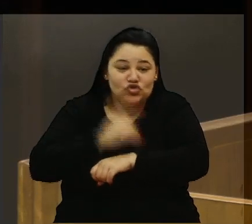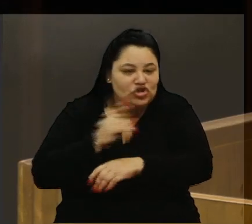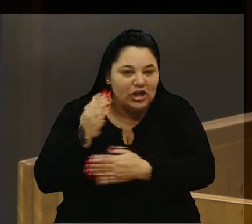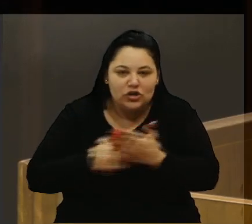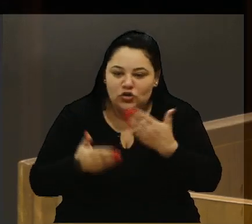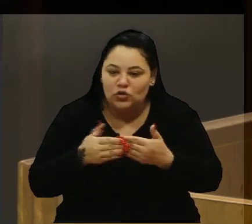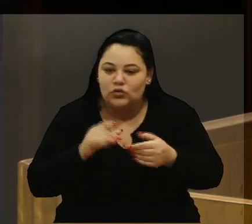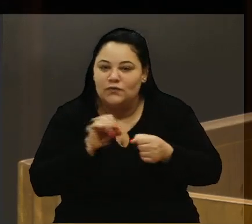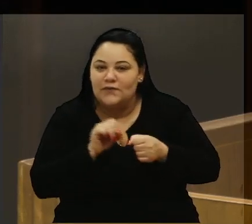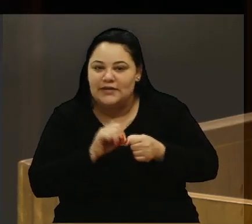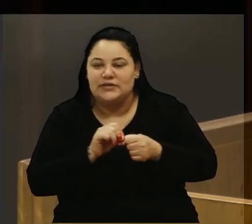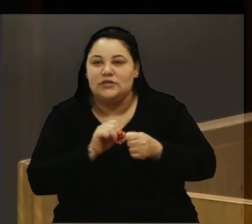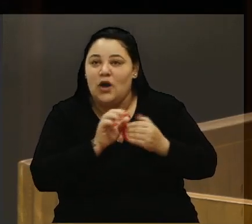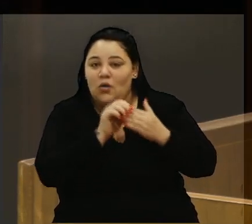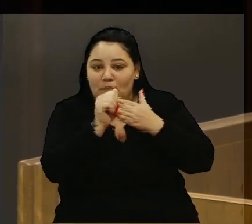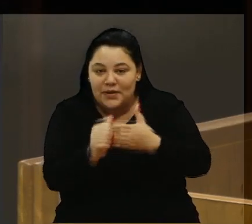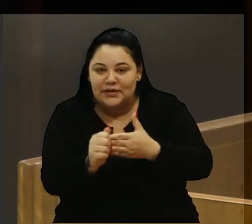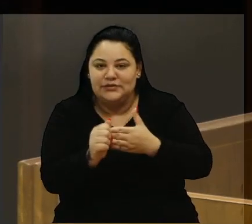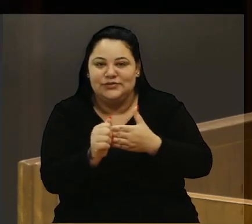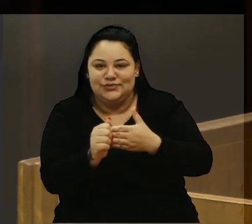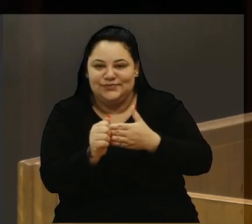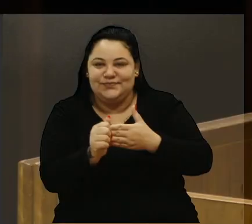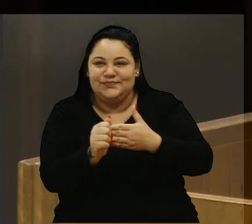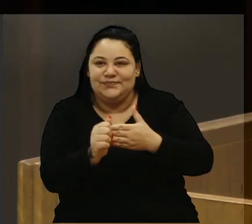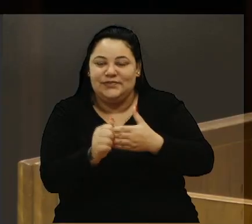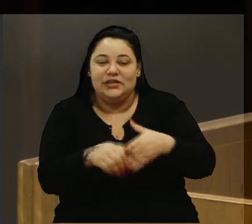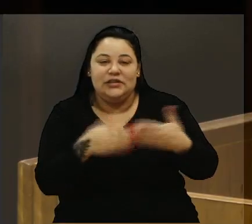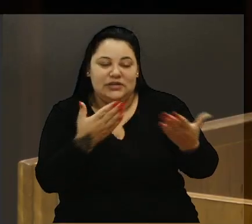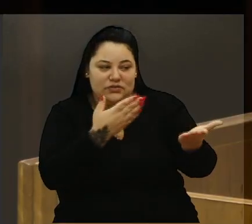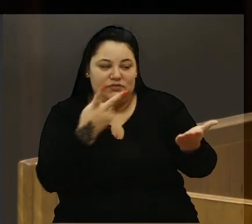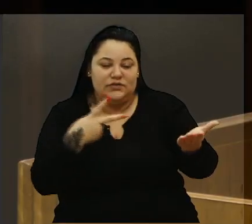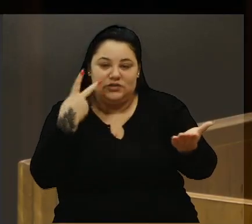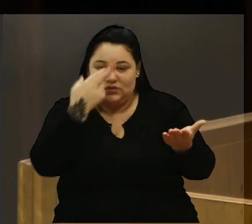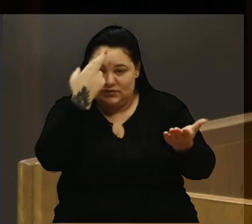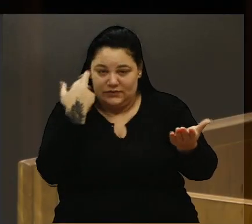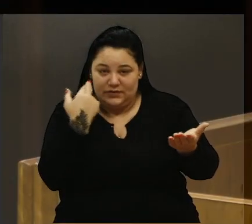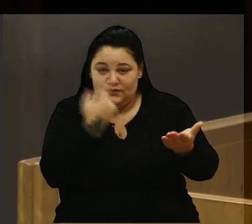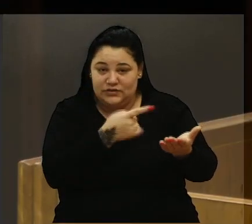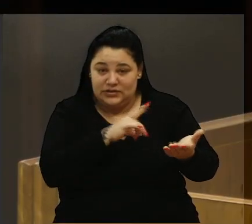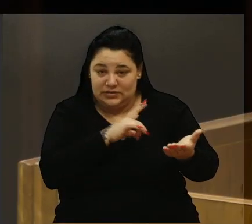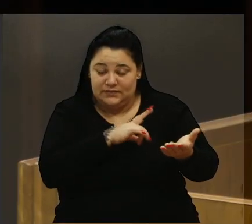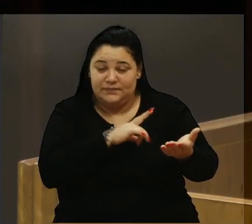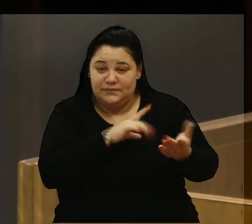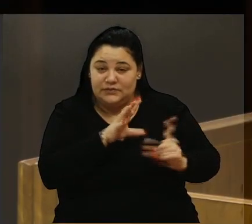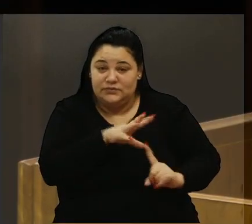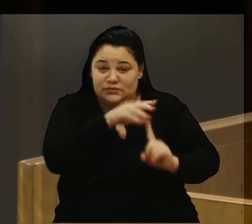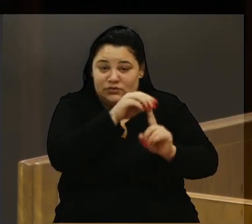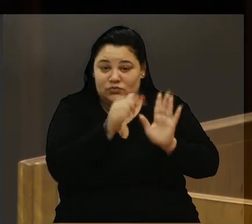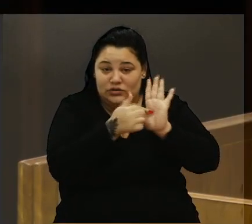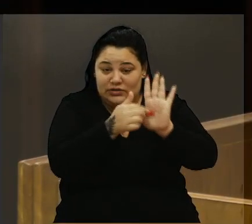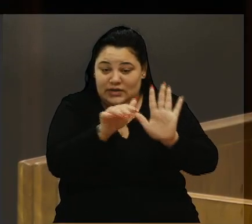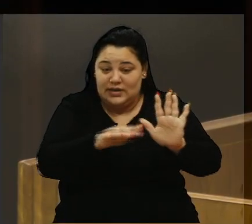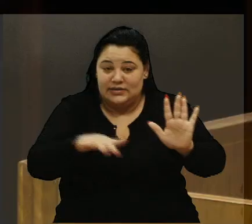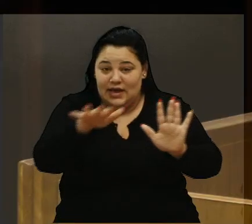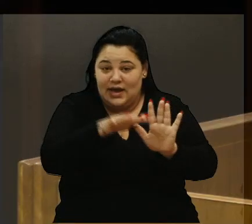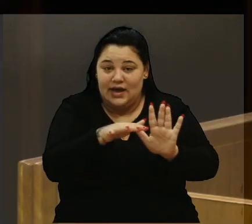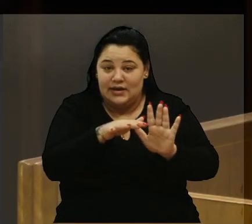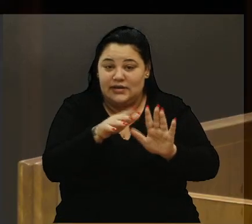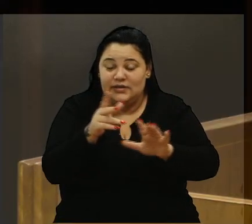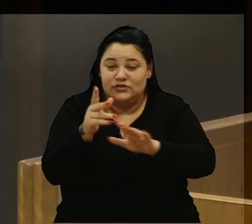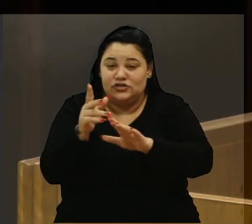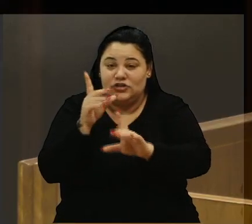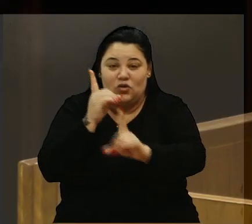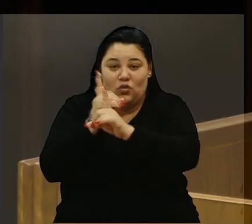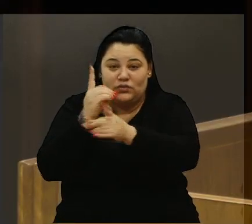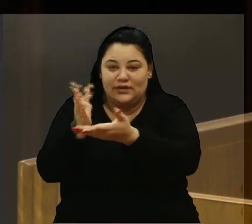do Congresso. Então, vereador Rafael, Vossa Senhoria, que tem se destacado nessa área de buscar recursos para a área da